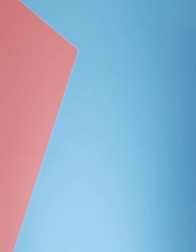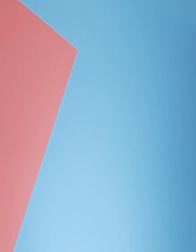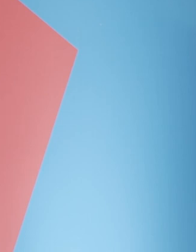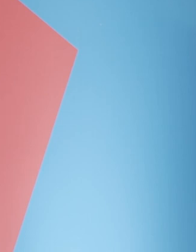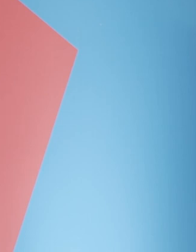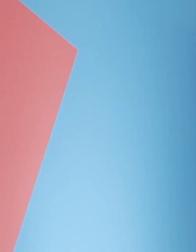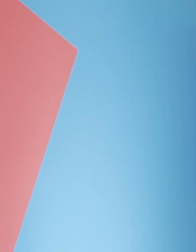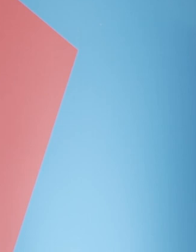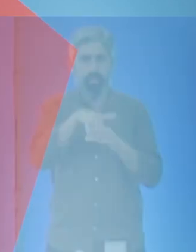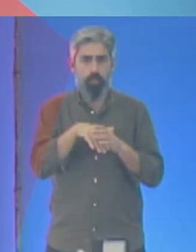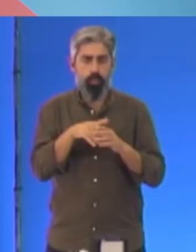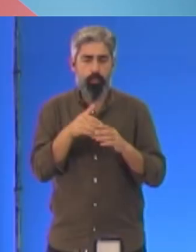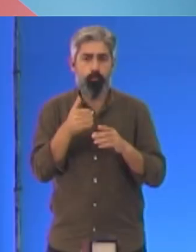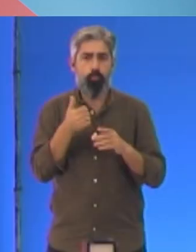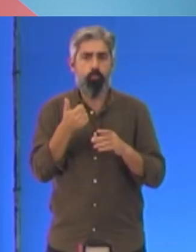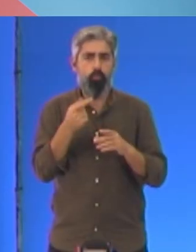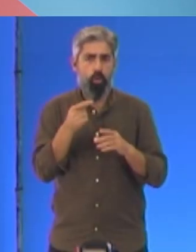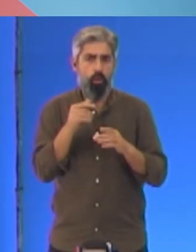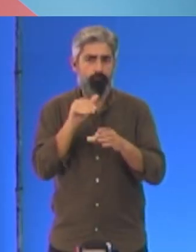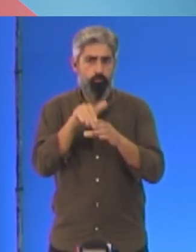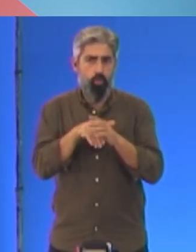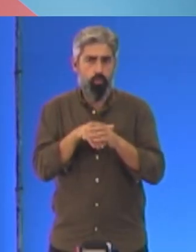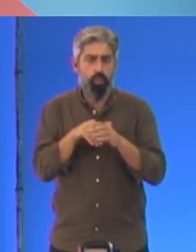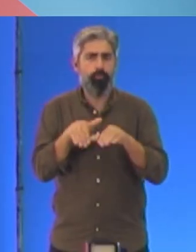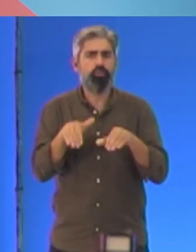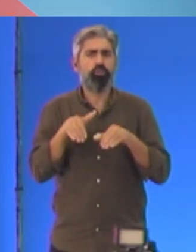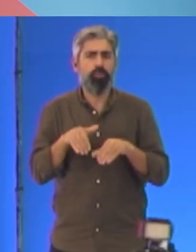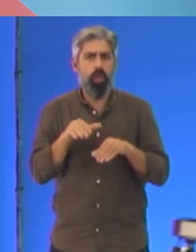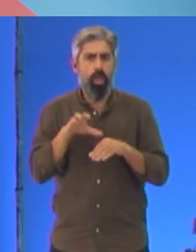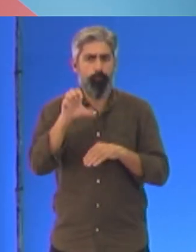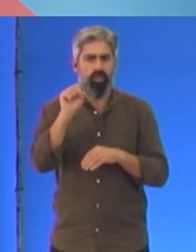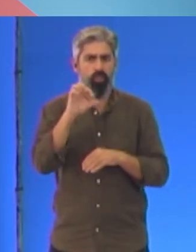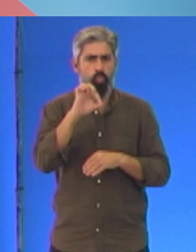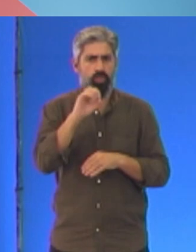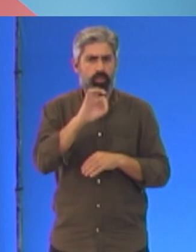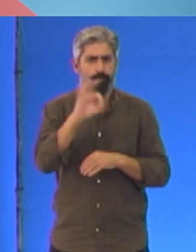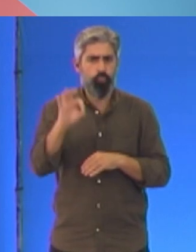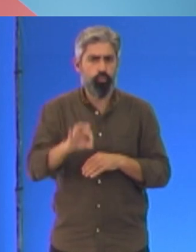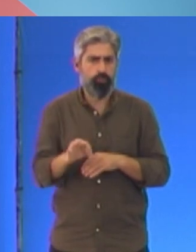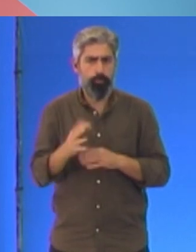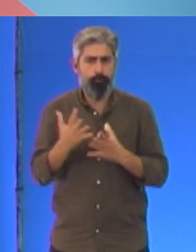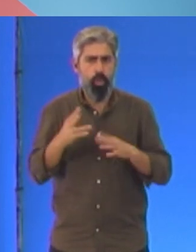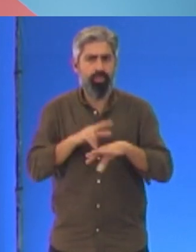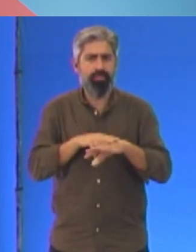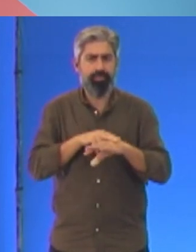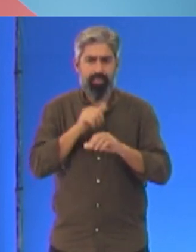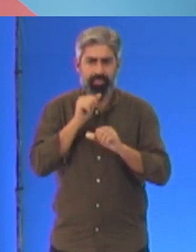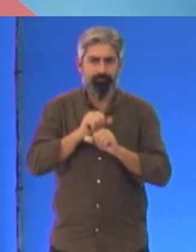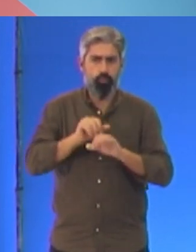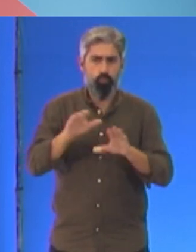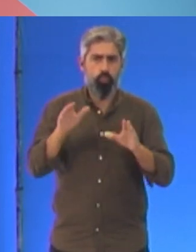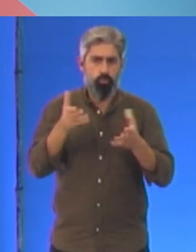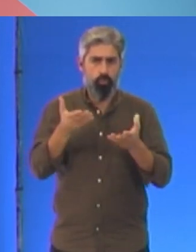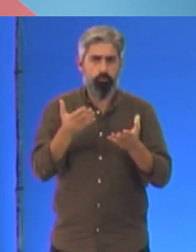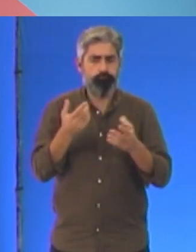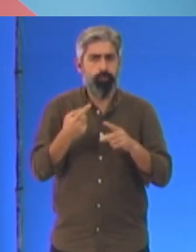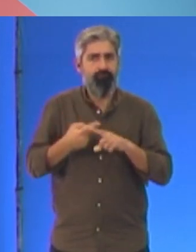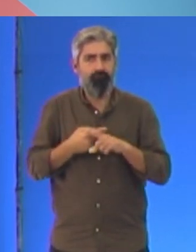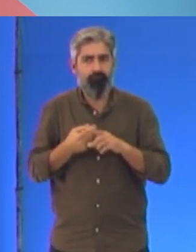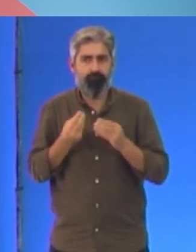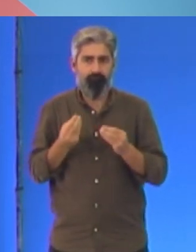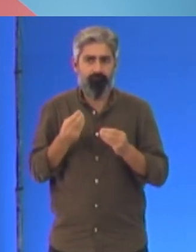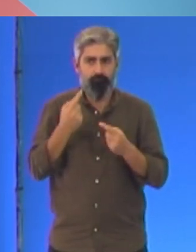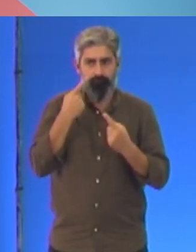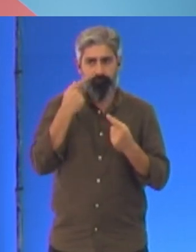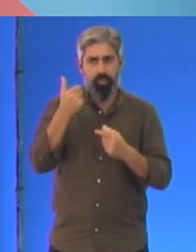uma semana o nível da abstenção foi de 80% a maioria da direção divulgou de forma entusiasta